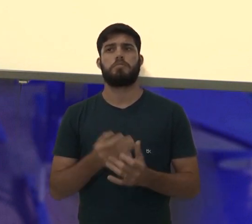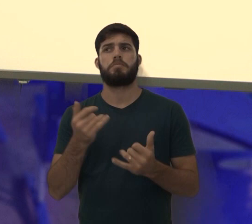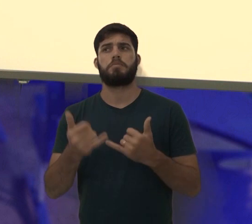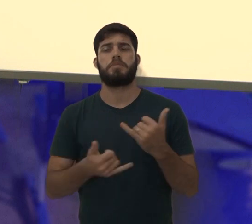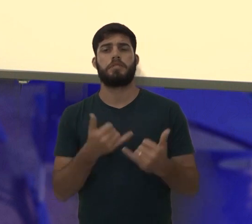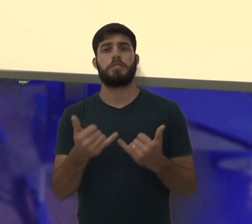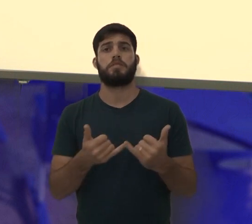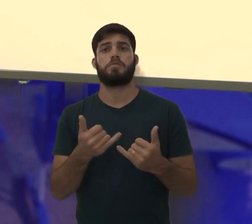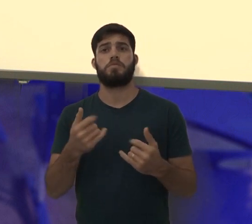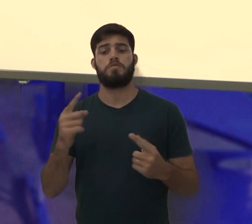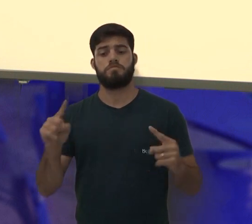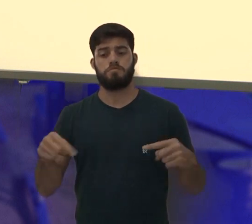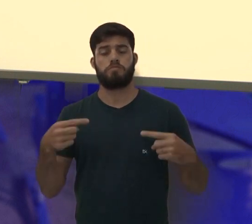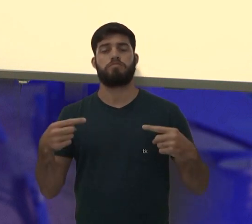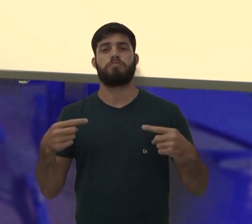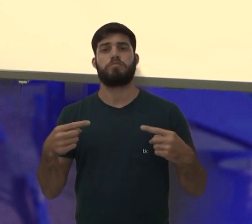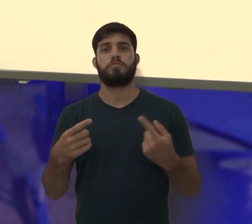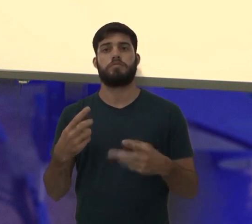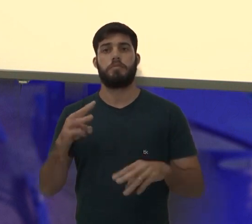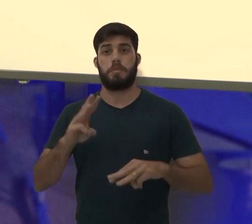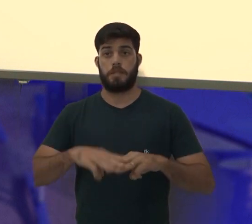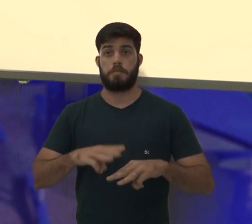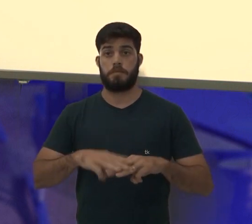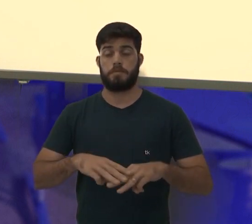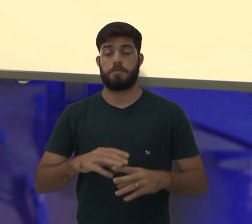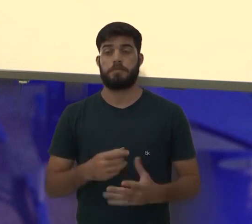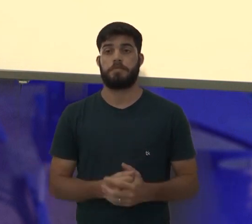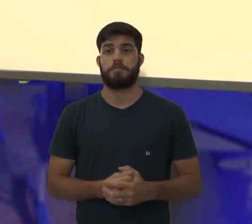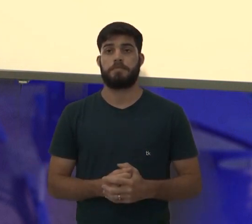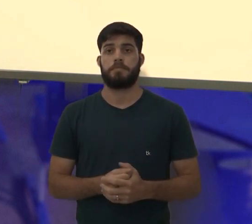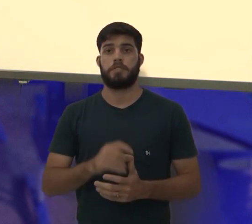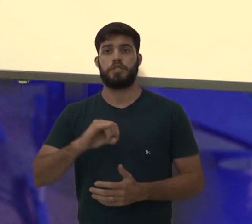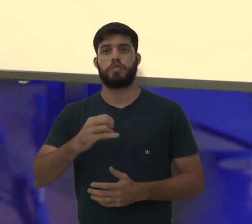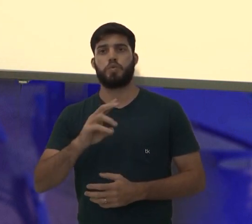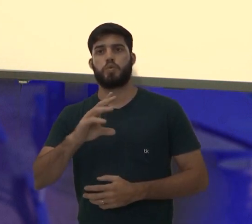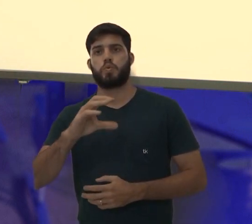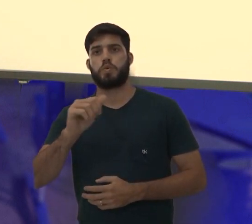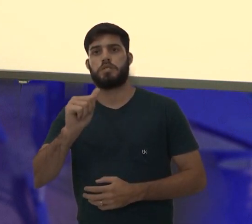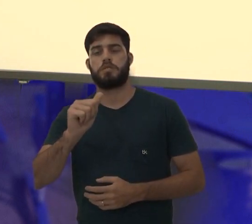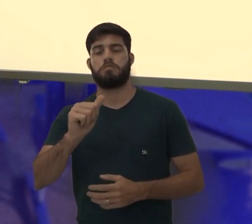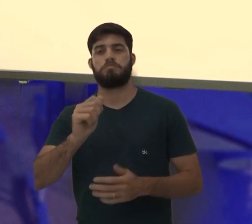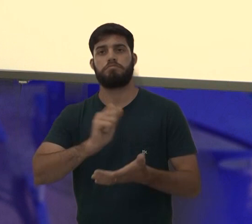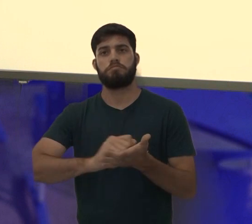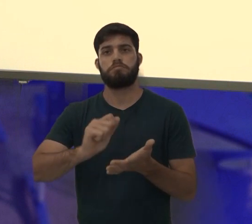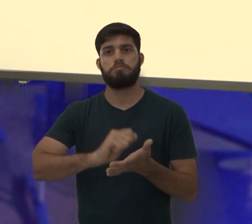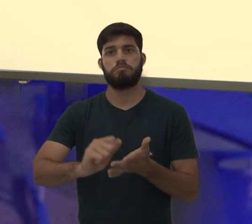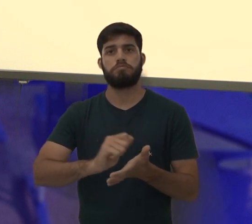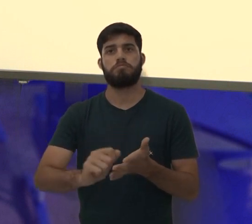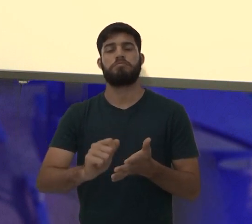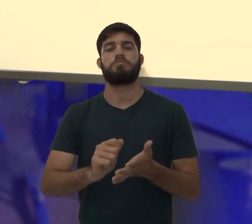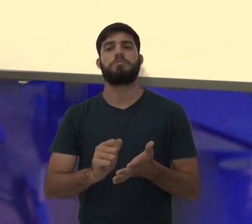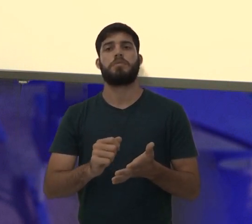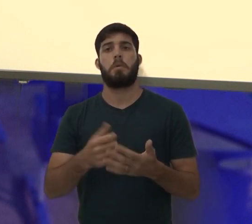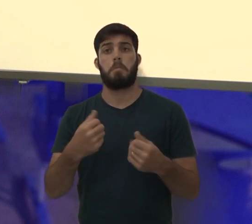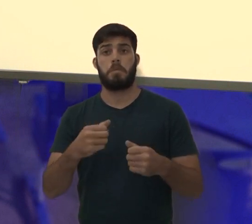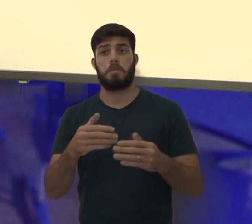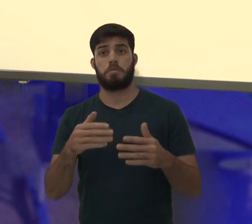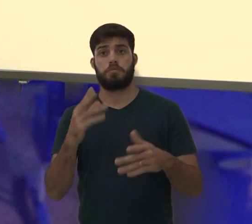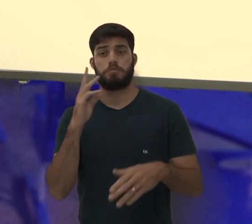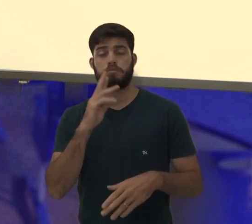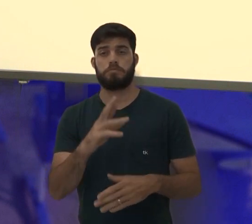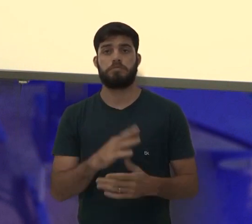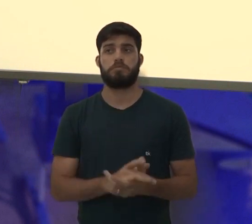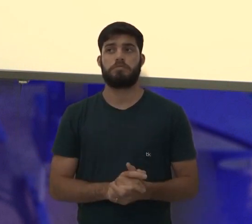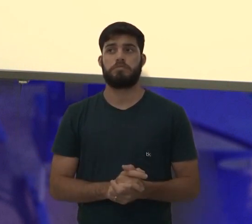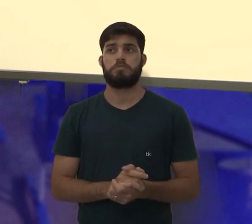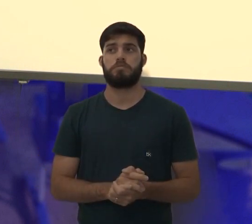desafio matemática. E Juca escreveu uma sequência e pediu para Pedro responder. Ó. O